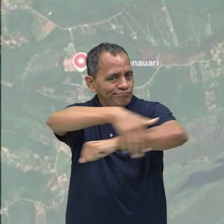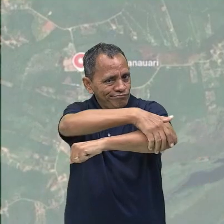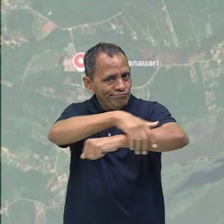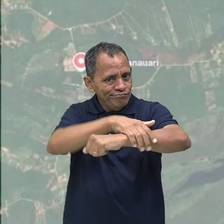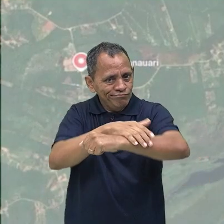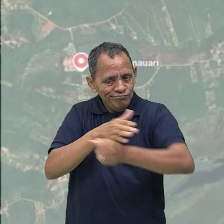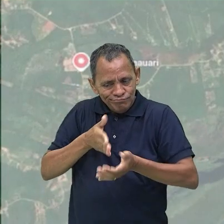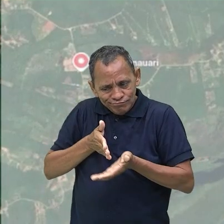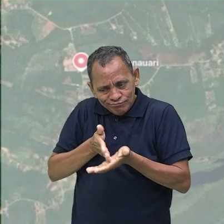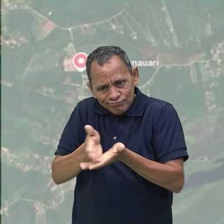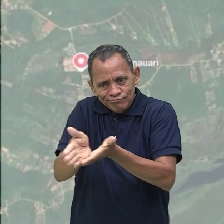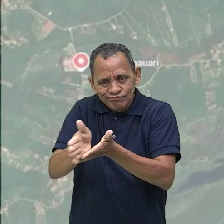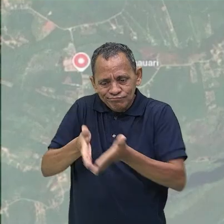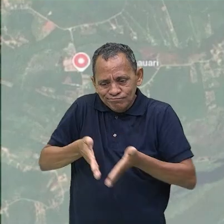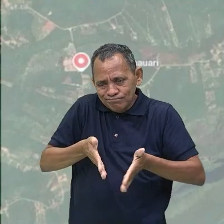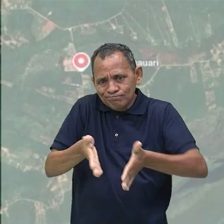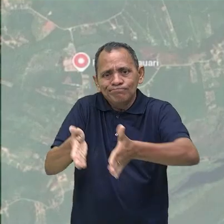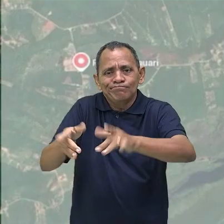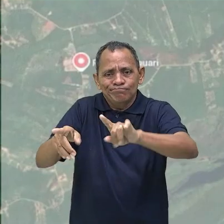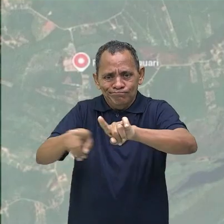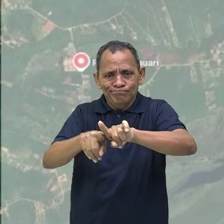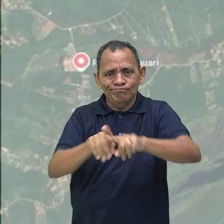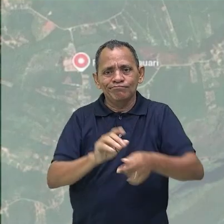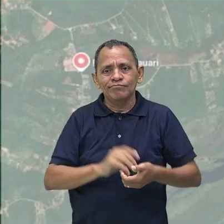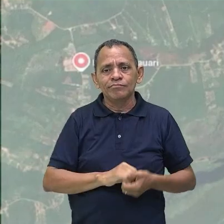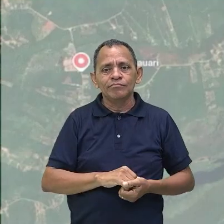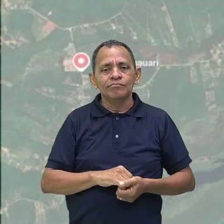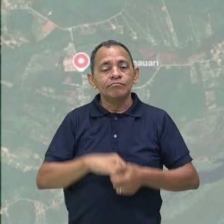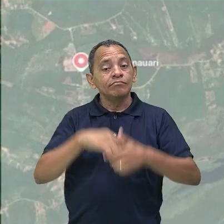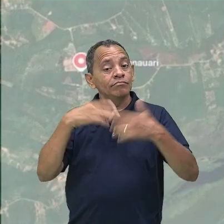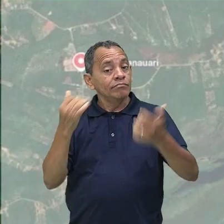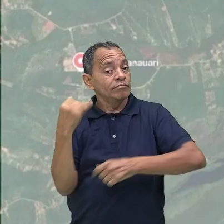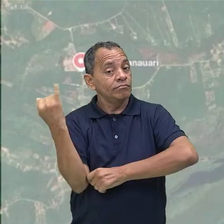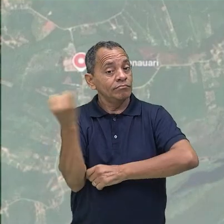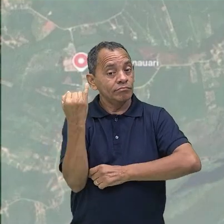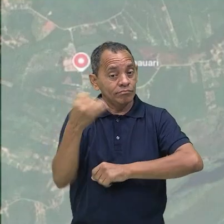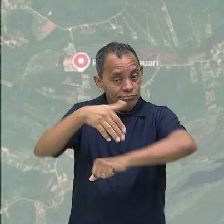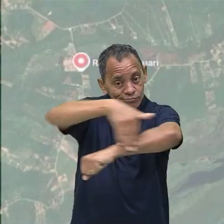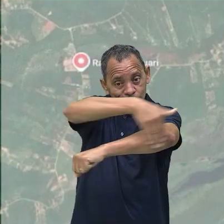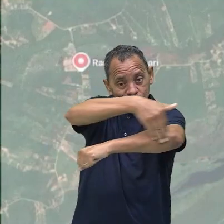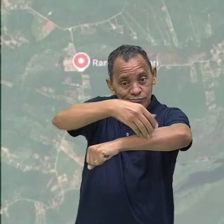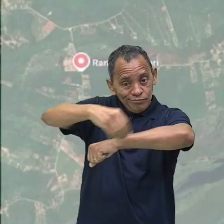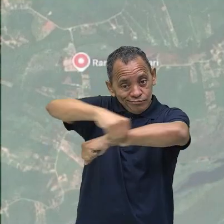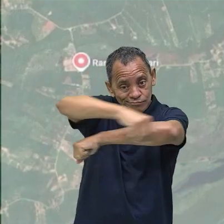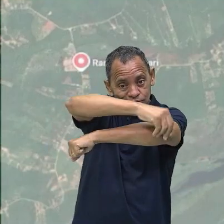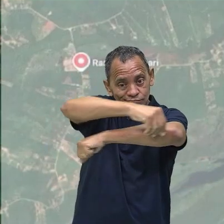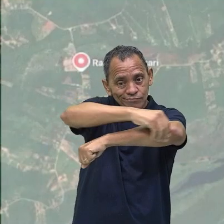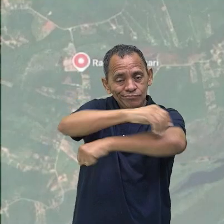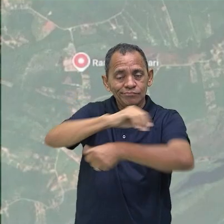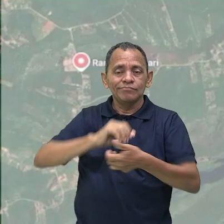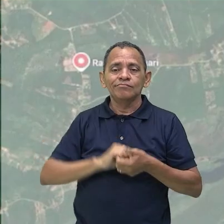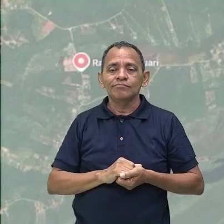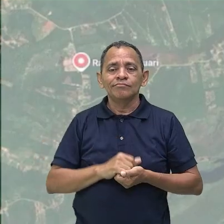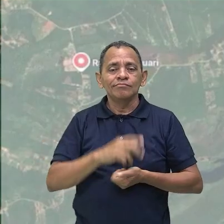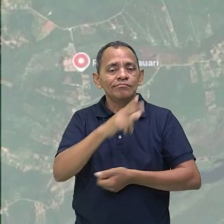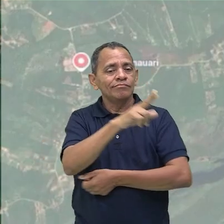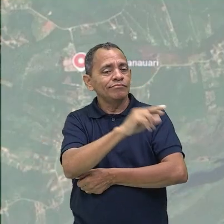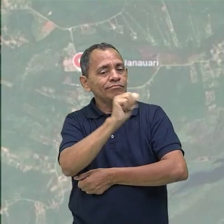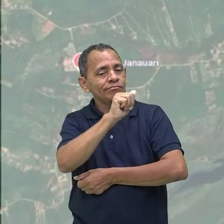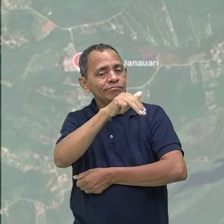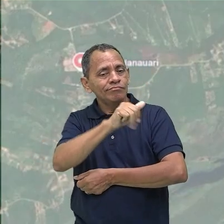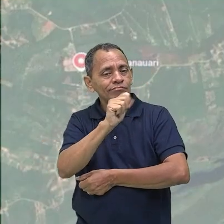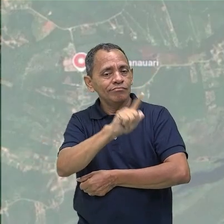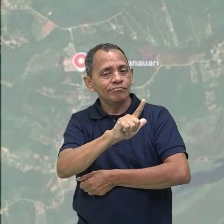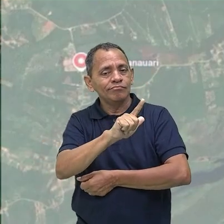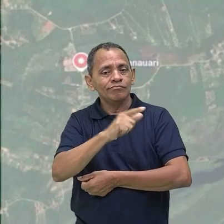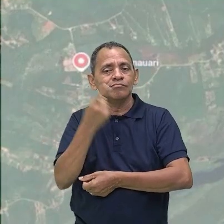Agora, qual vai ser a importância aí dos ramais, né? A gente vai observar, gente, que os